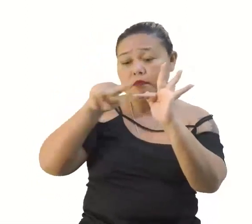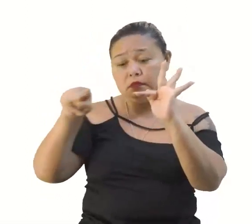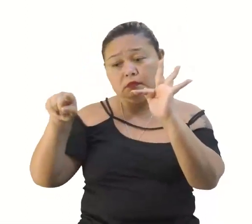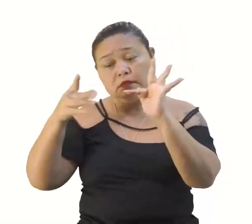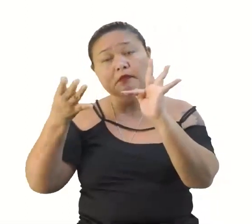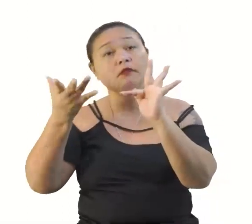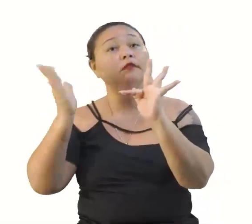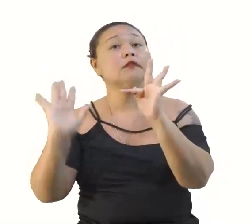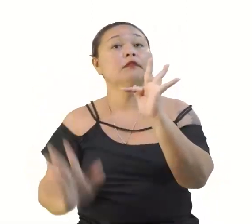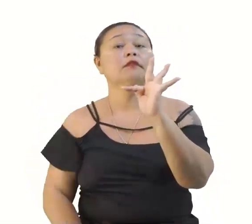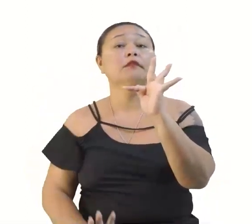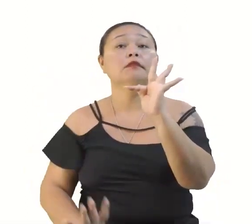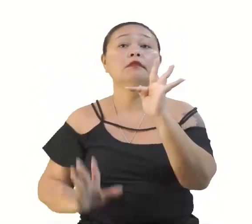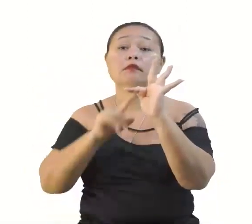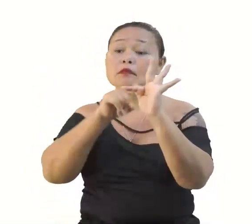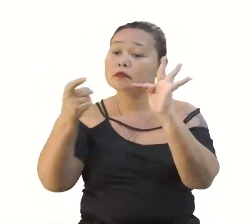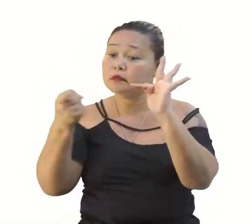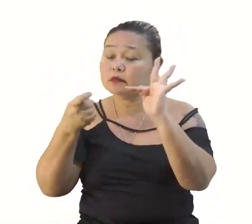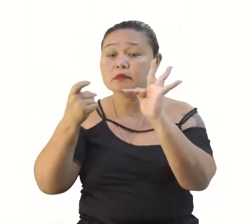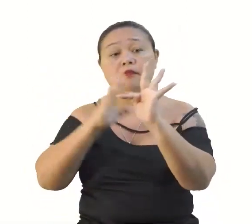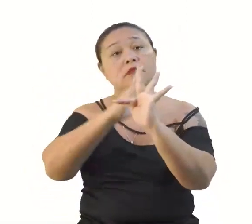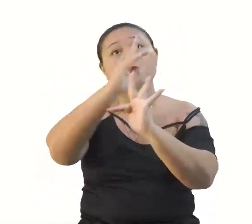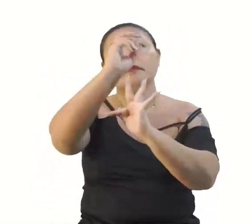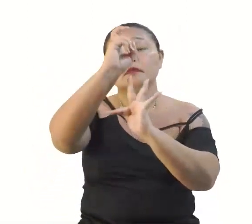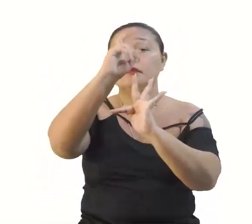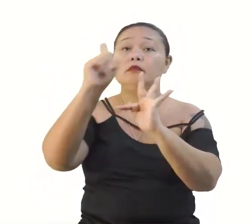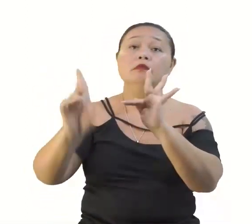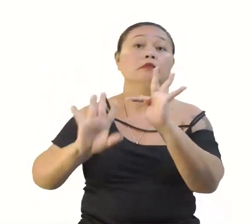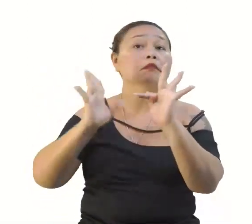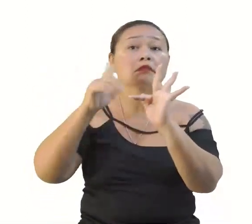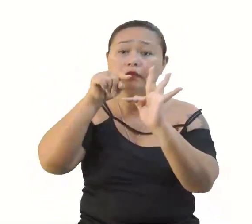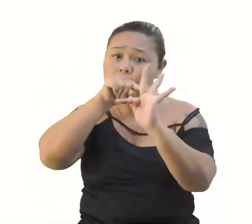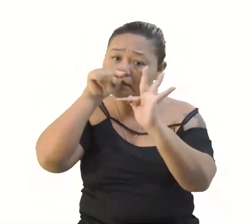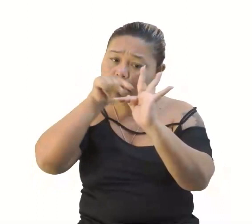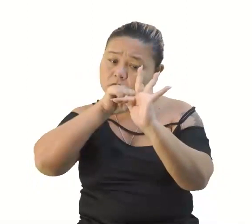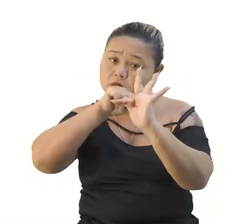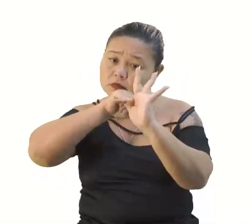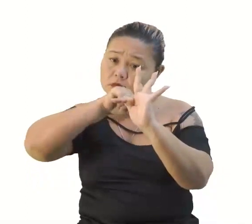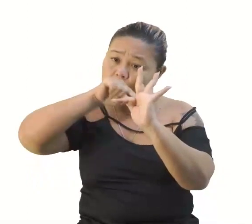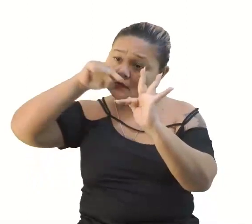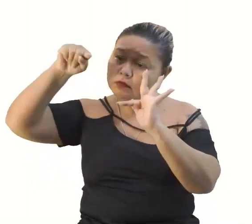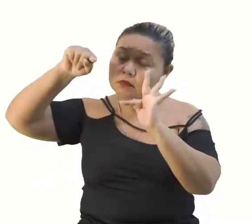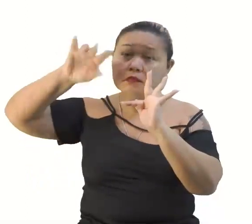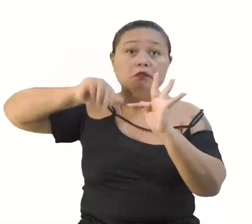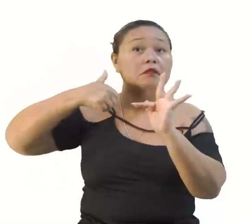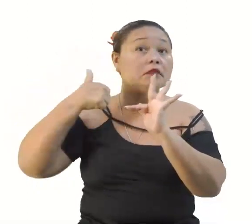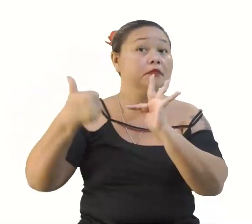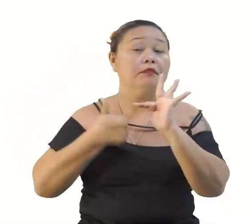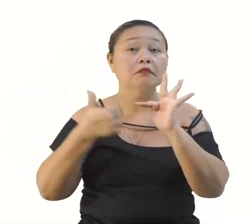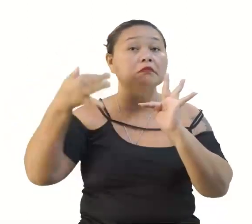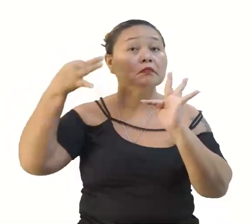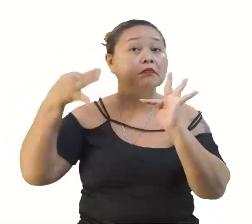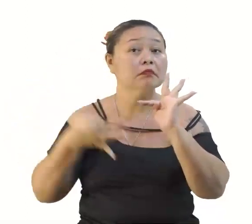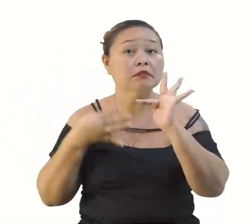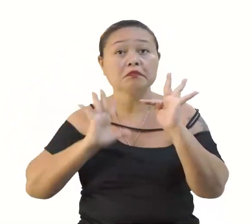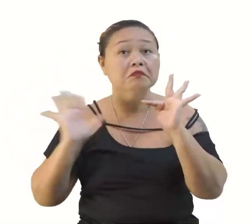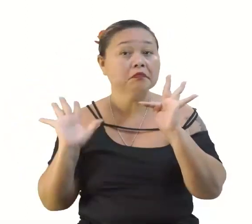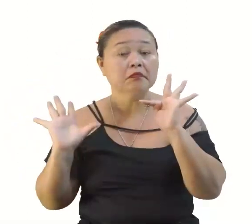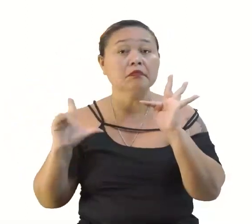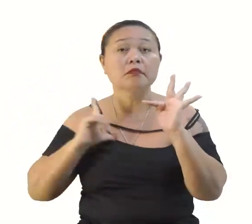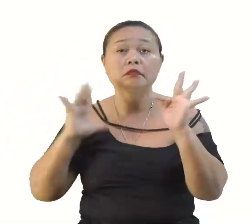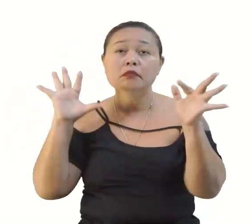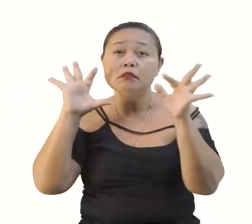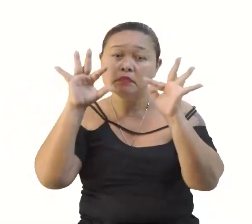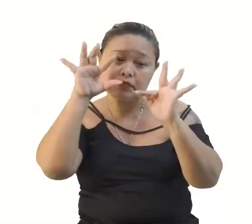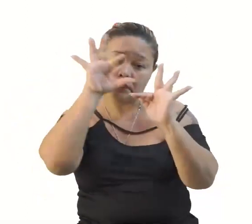y e 1 para x, 5 para y. Marcou? Traçou? Marcou. Beleza. Ligou. Perfeito. Conectou os